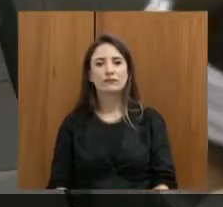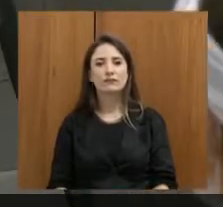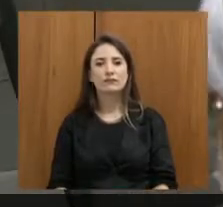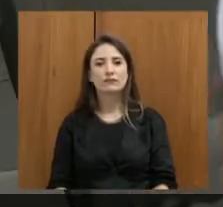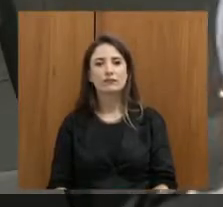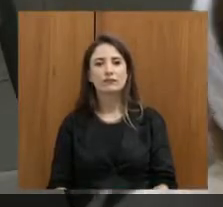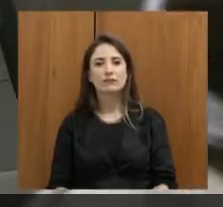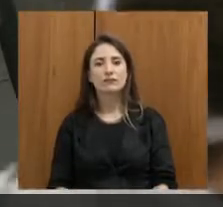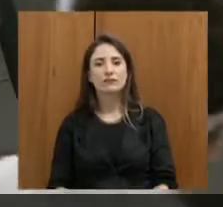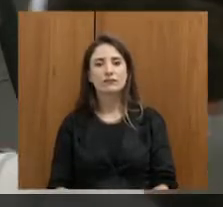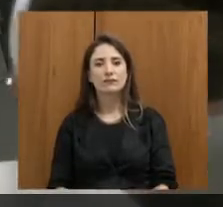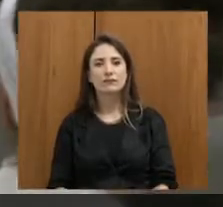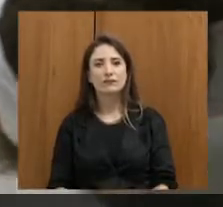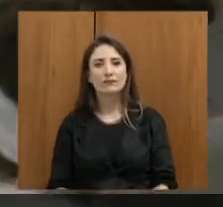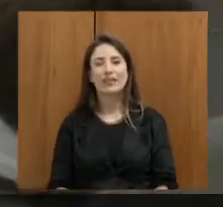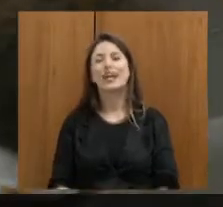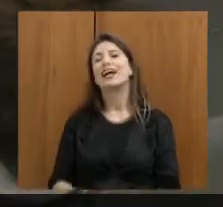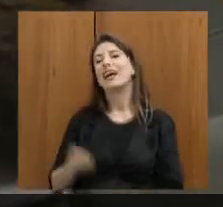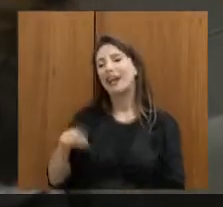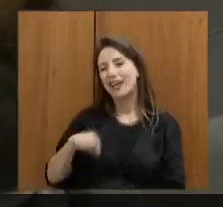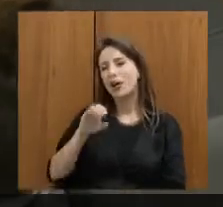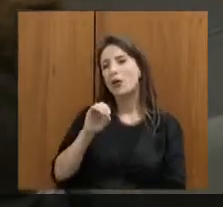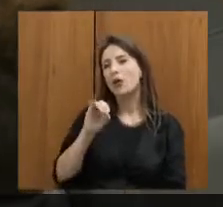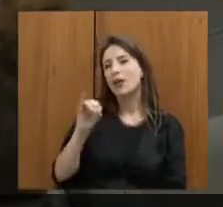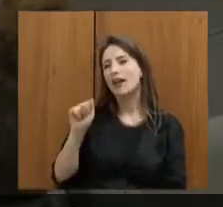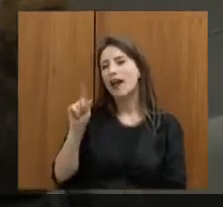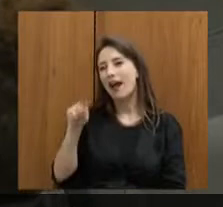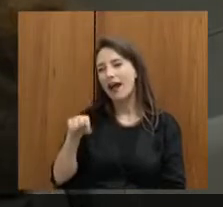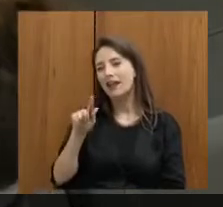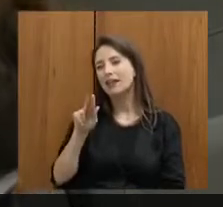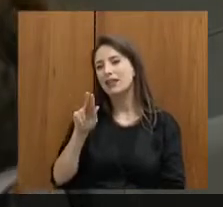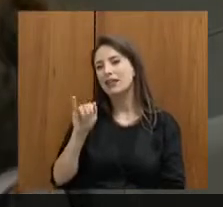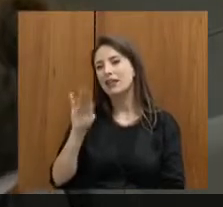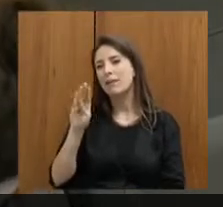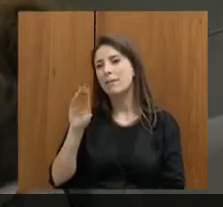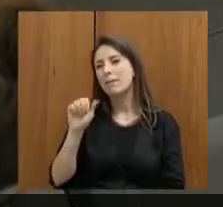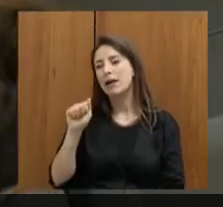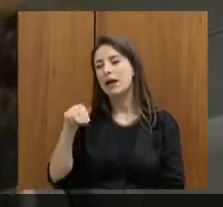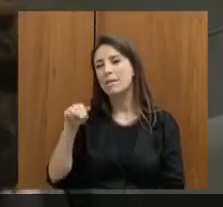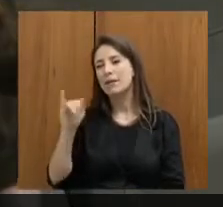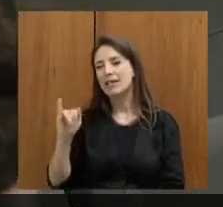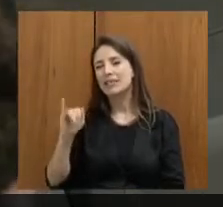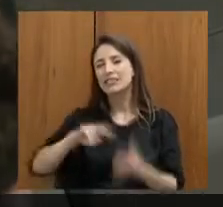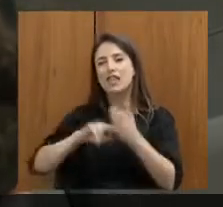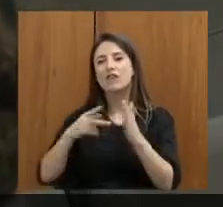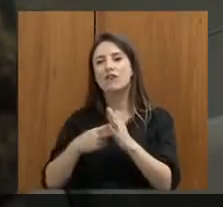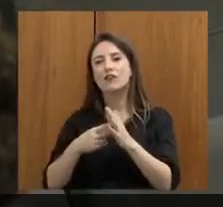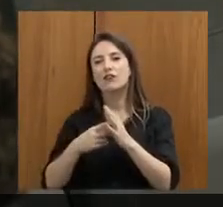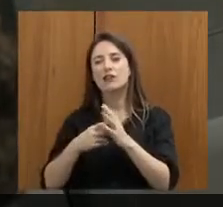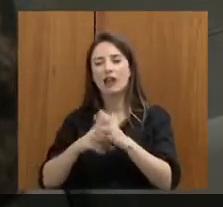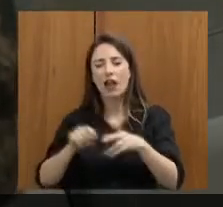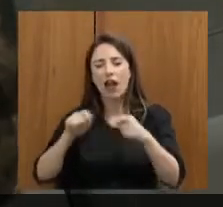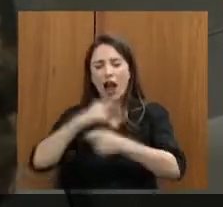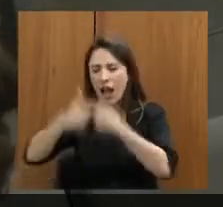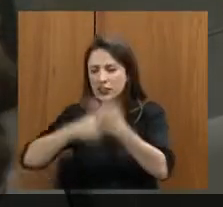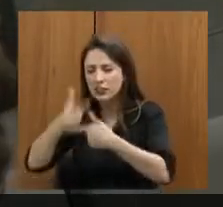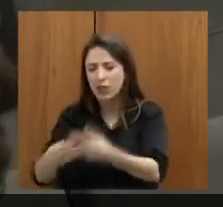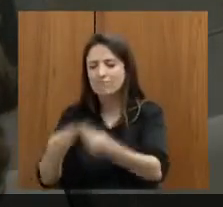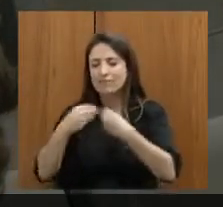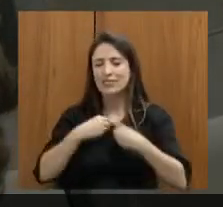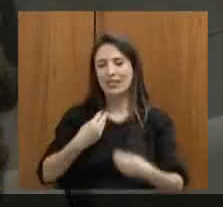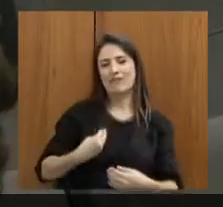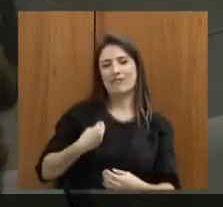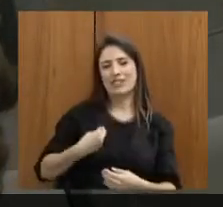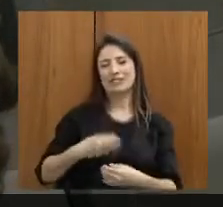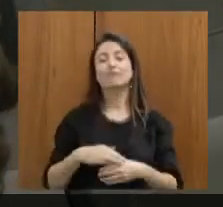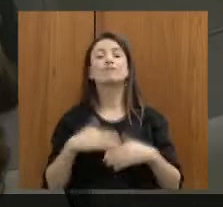e é olhar de irmã me deu uma palavra iorubá né significa em Ação me deu vida eu queria